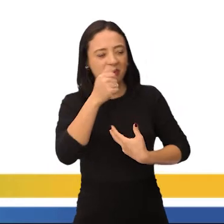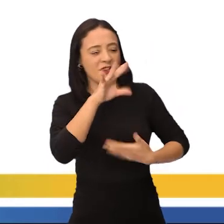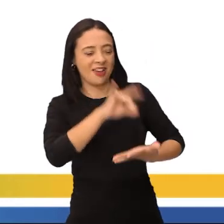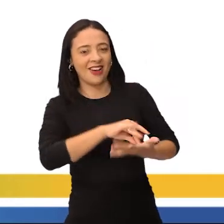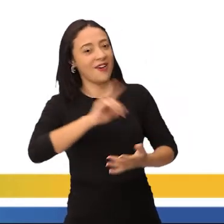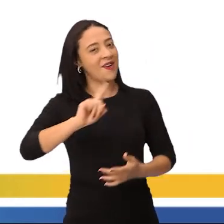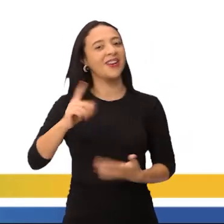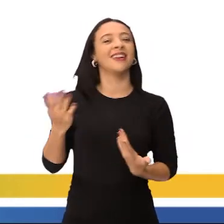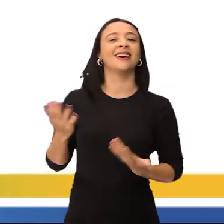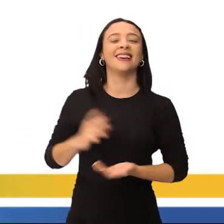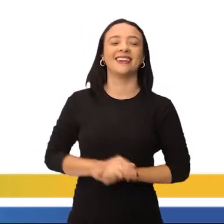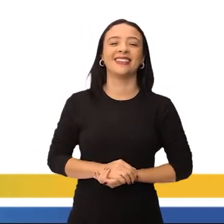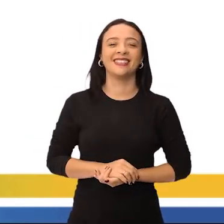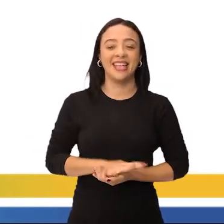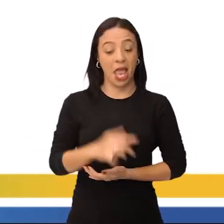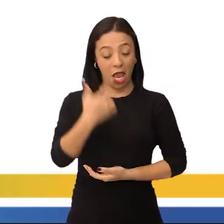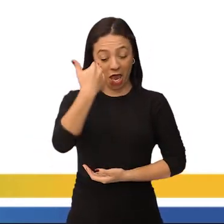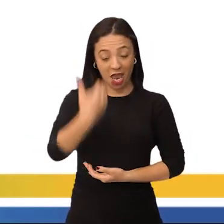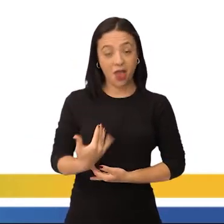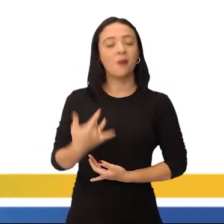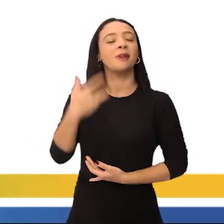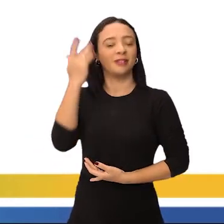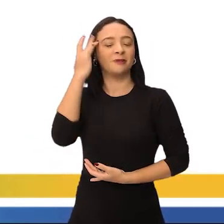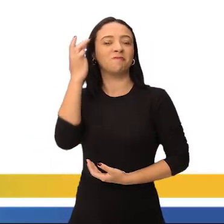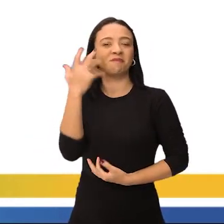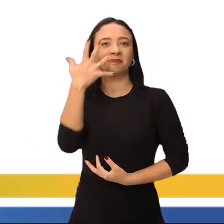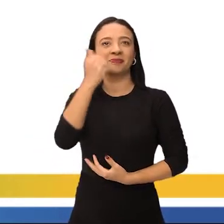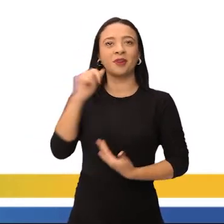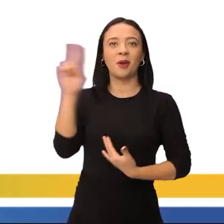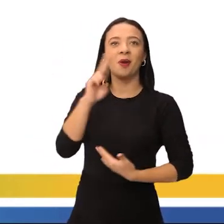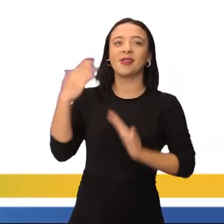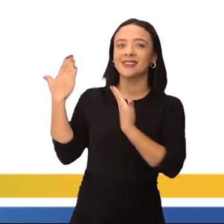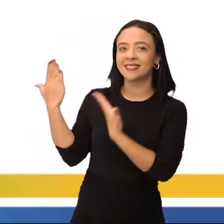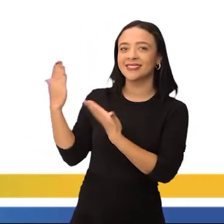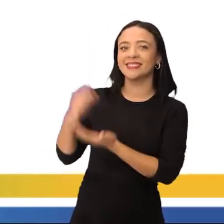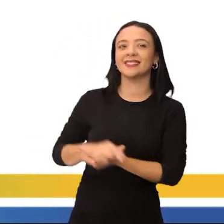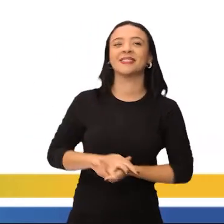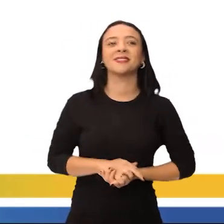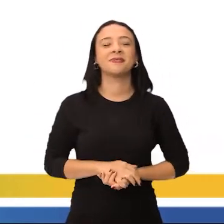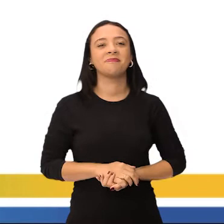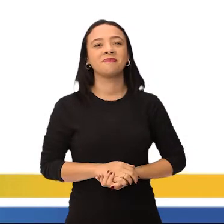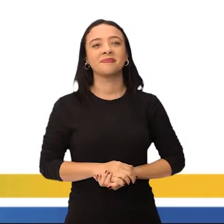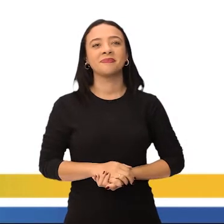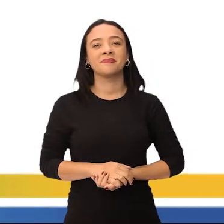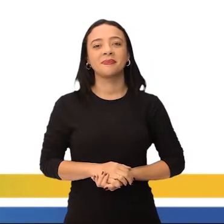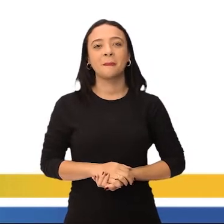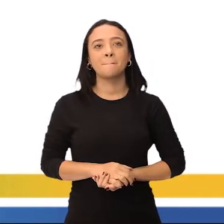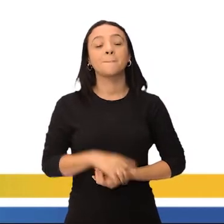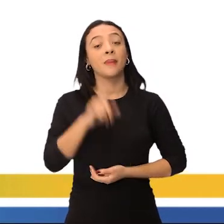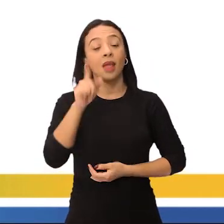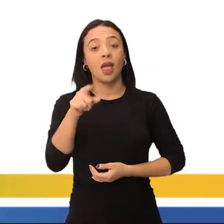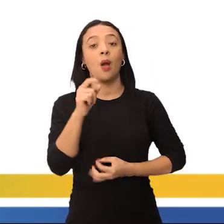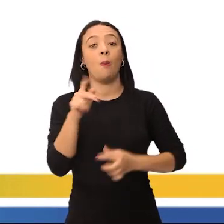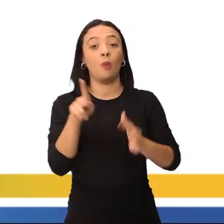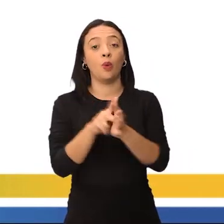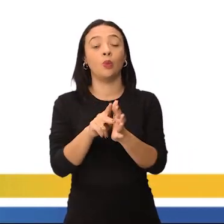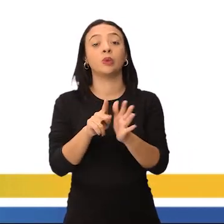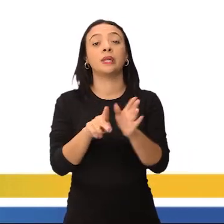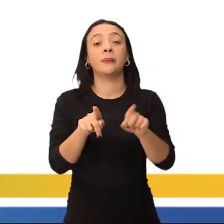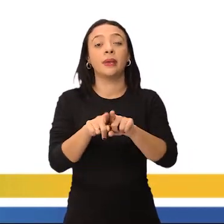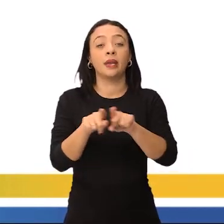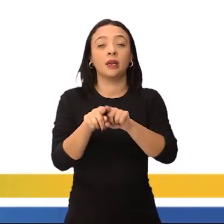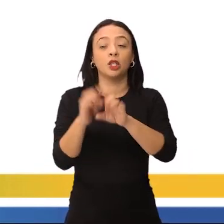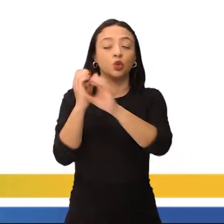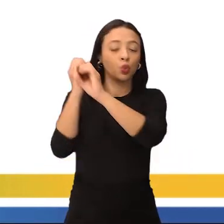ou não então eu acho ele bonito o nome dele era esse aí Robert Andreas militar ele era um engenheiro e